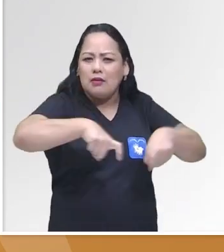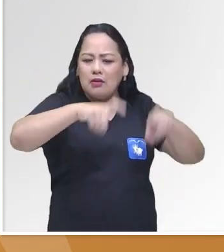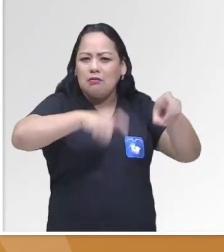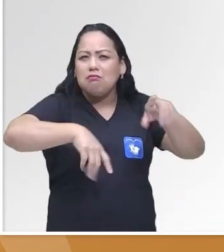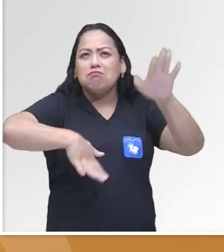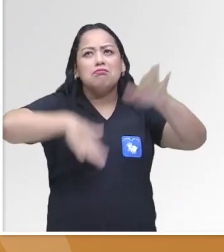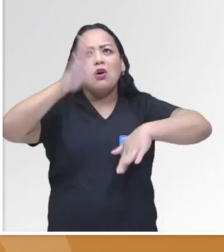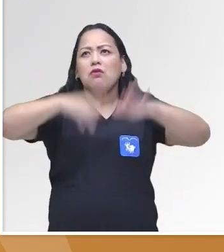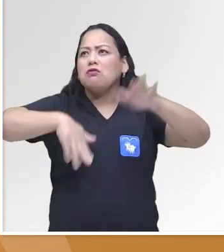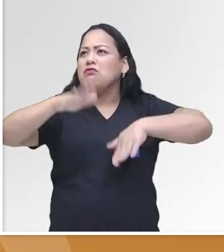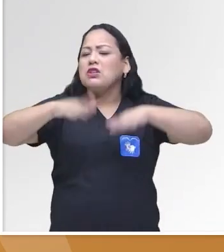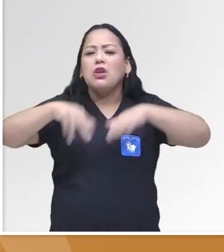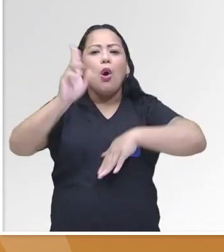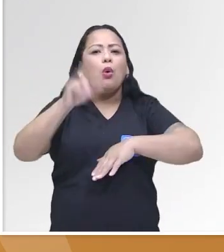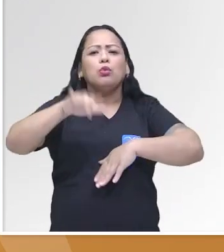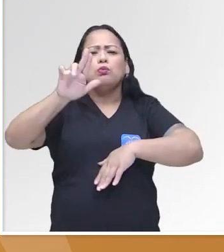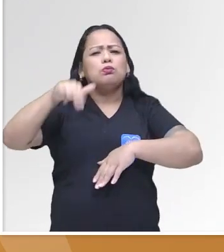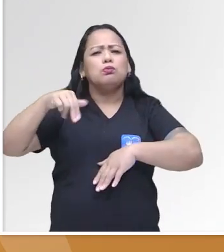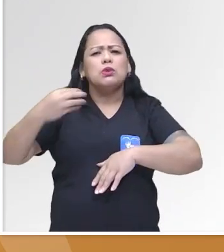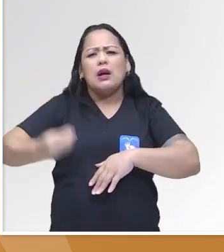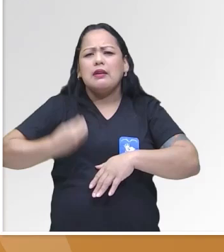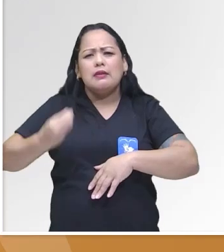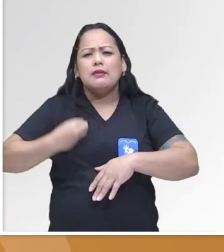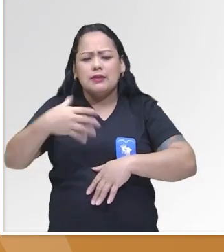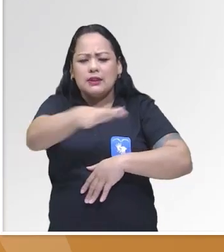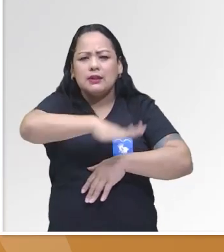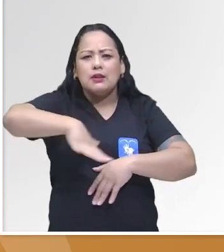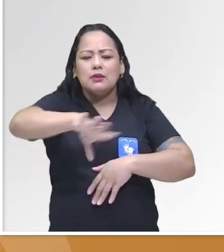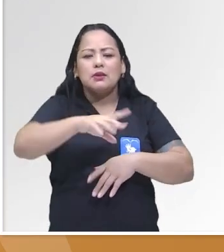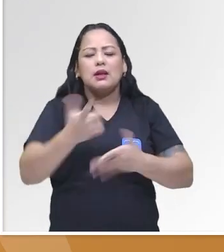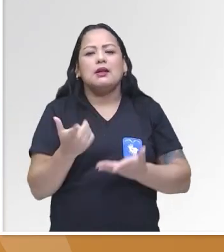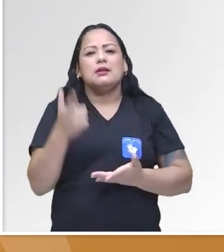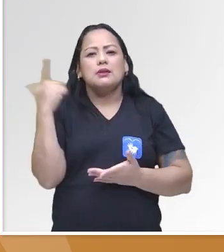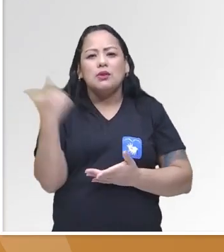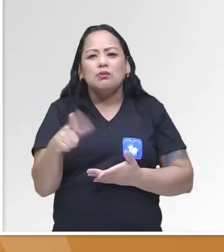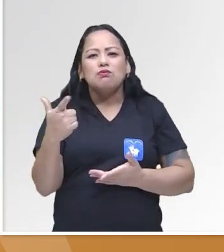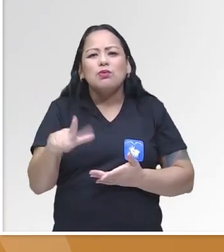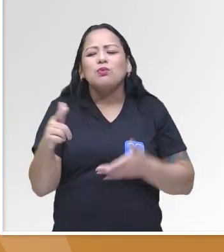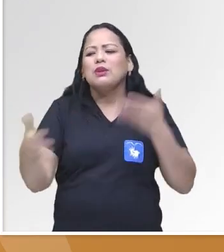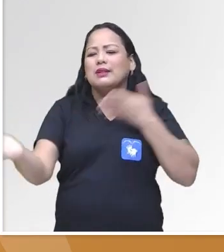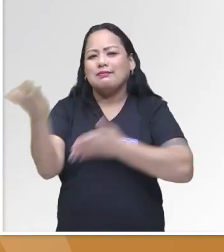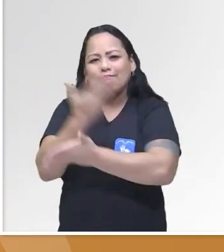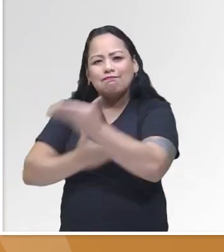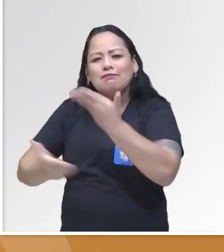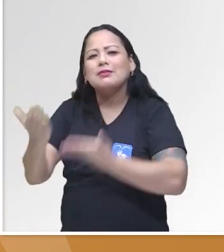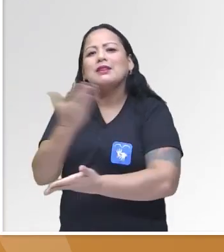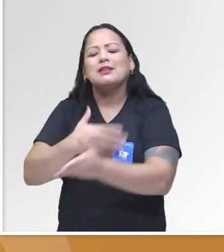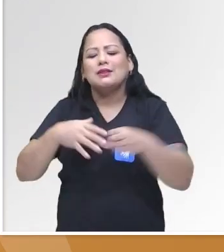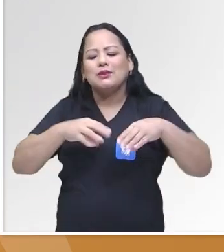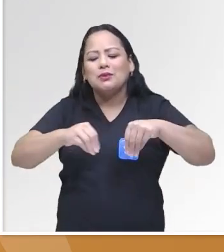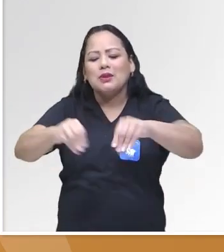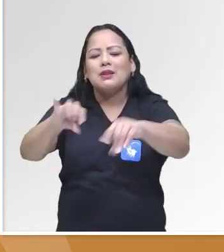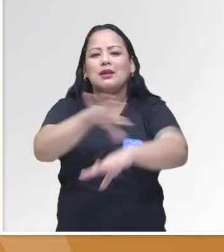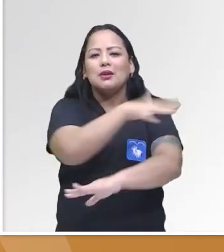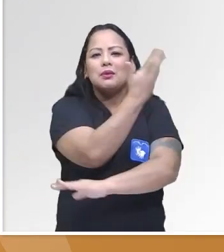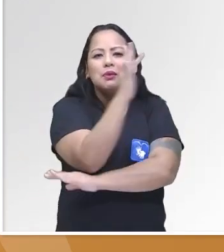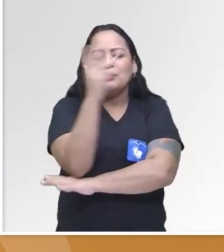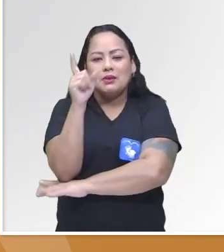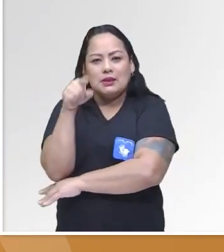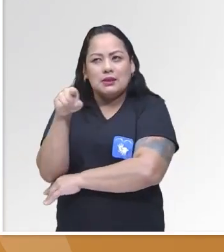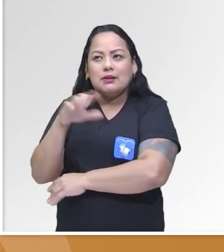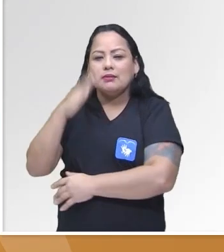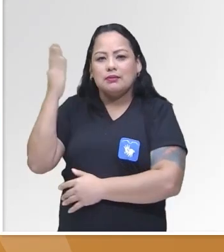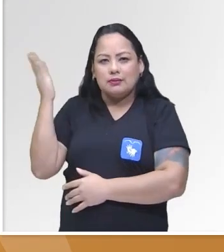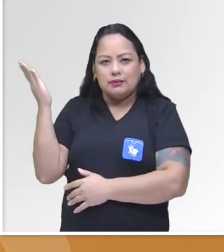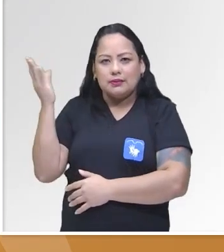nunca estiveram nessa região. Então, eles não têm essa relação com a terra. Vocês estão vendo essa foto aí ao